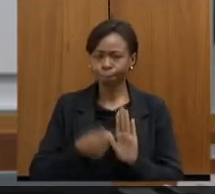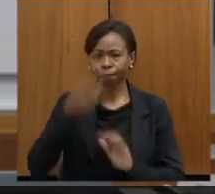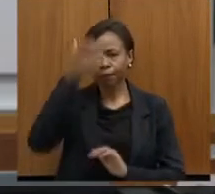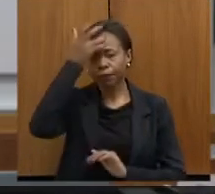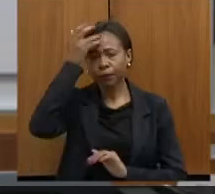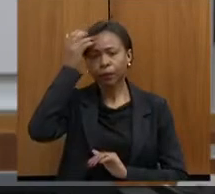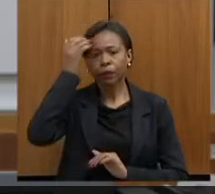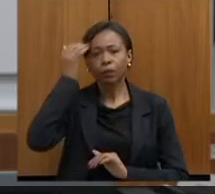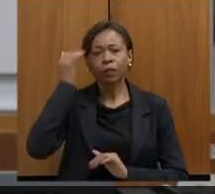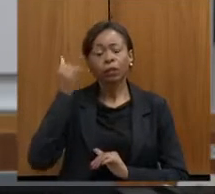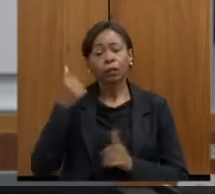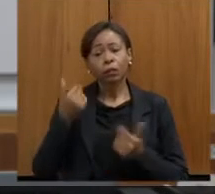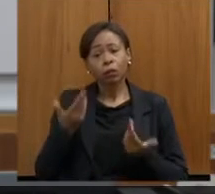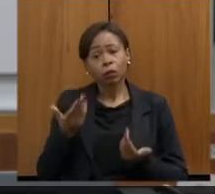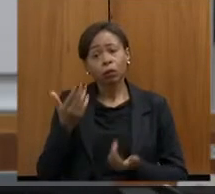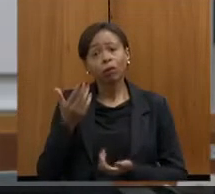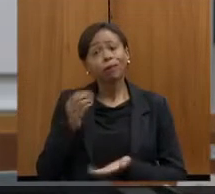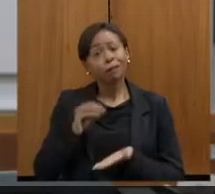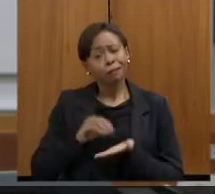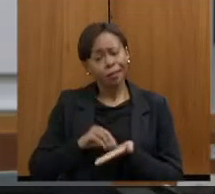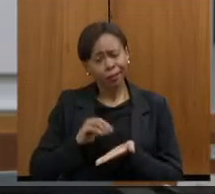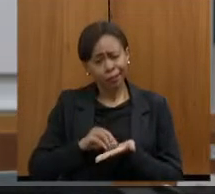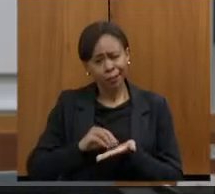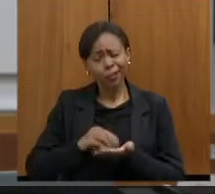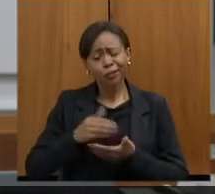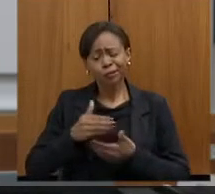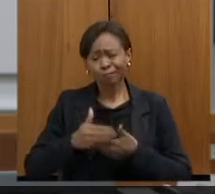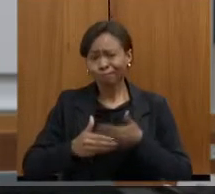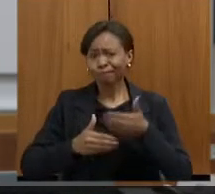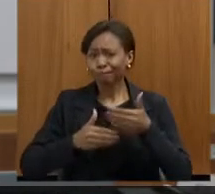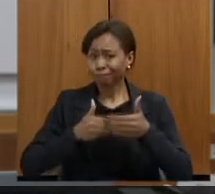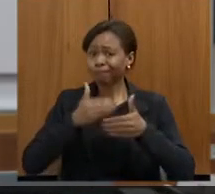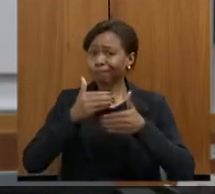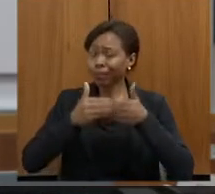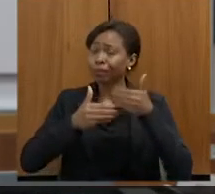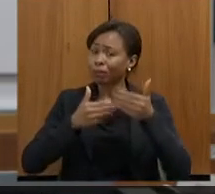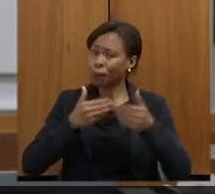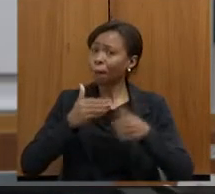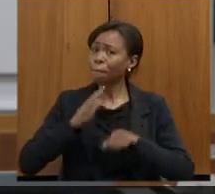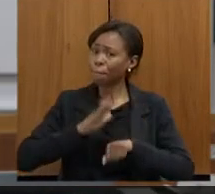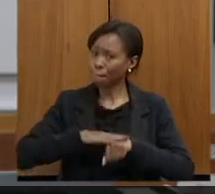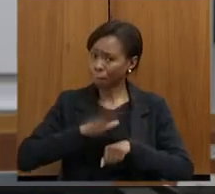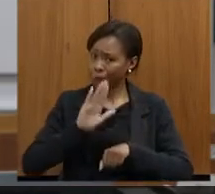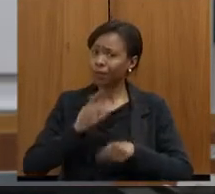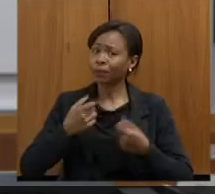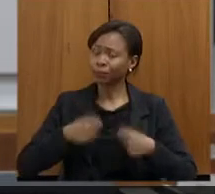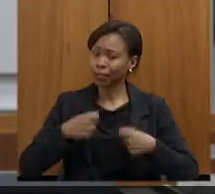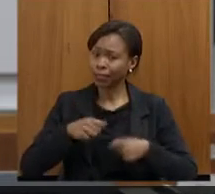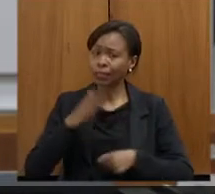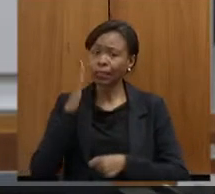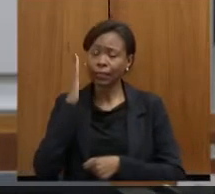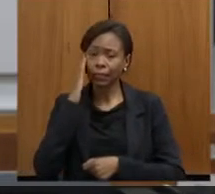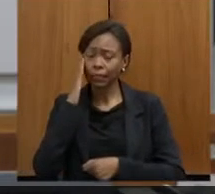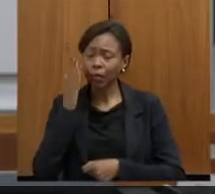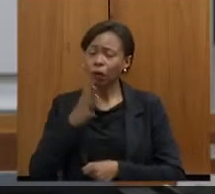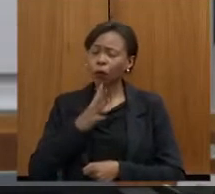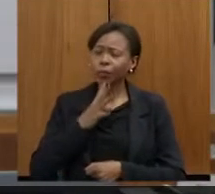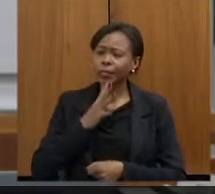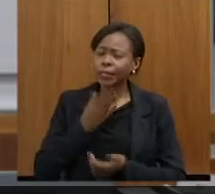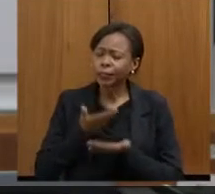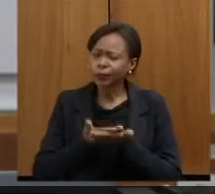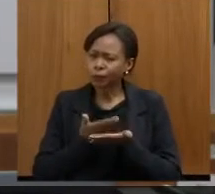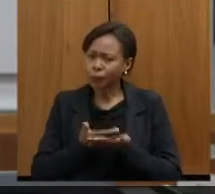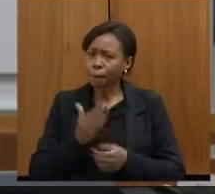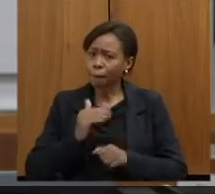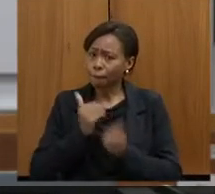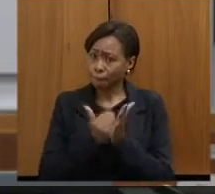Enfim, acho que a gente tem muito ainda para caminhar, muito ainda para entender. é uma área que está tendo